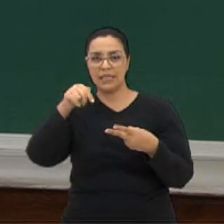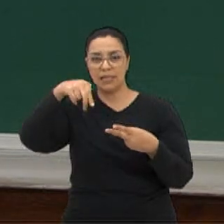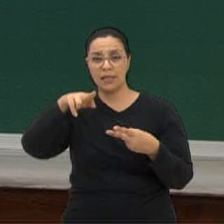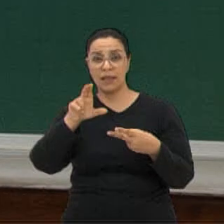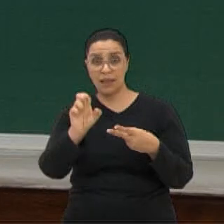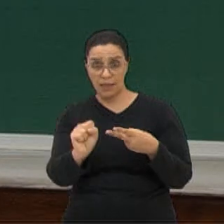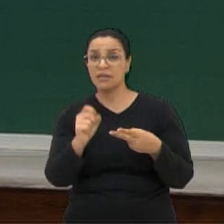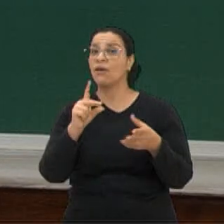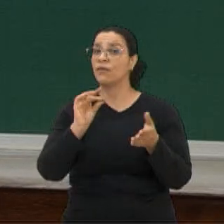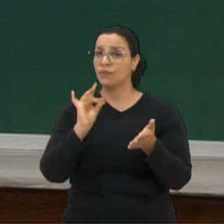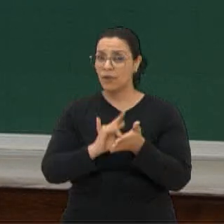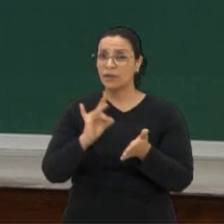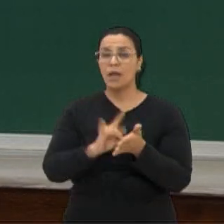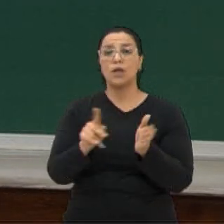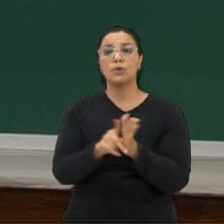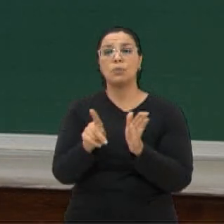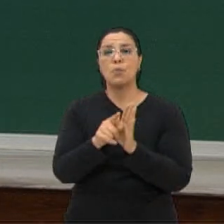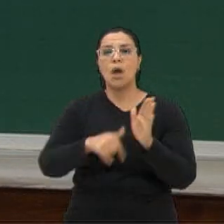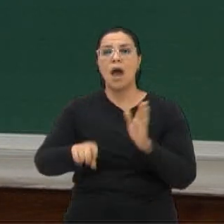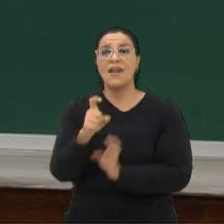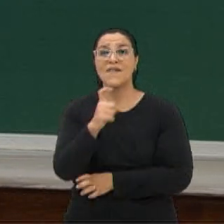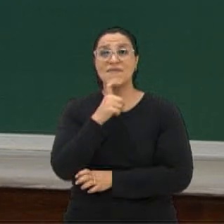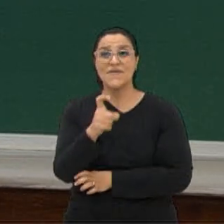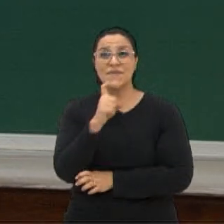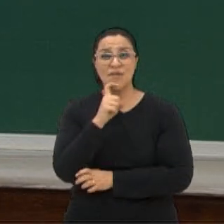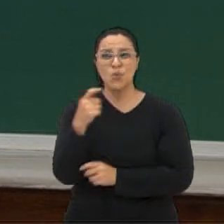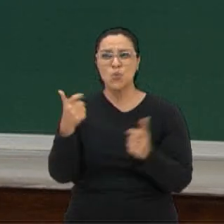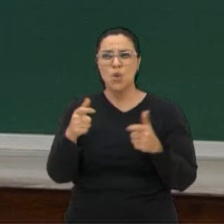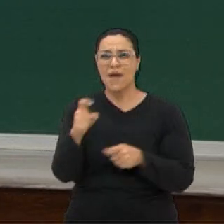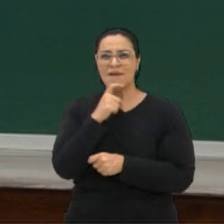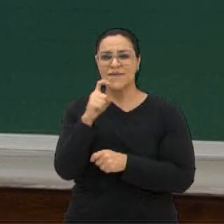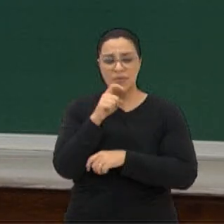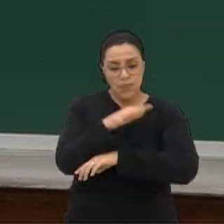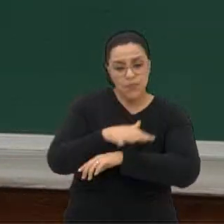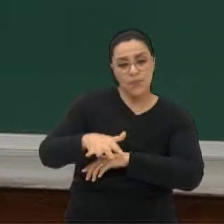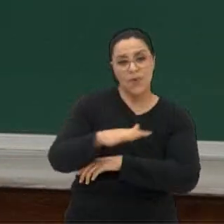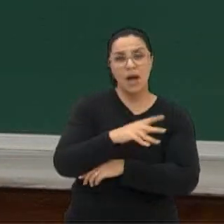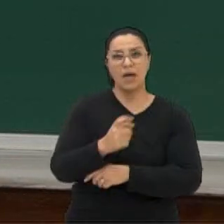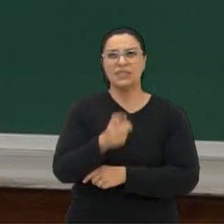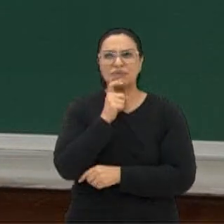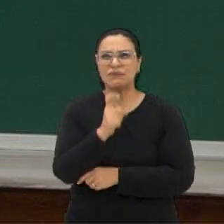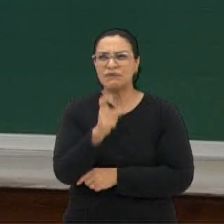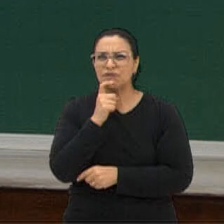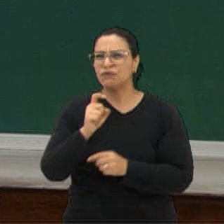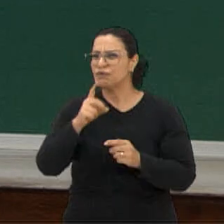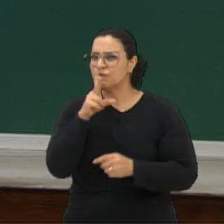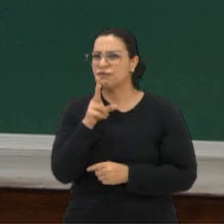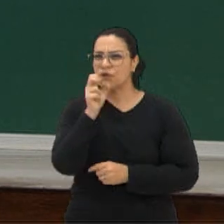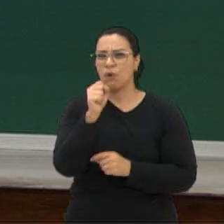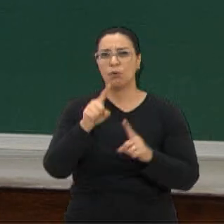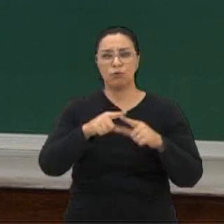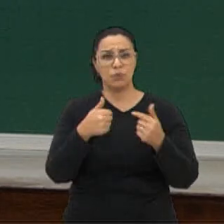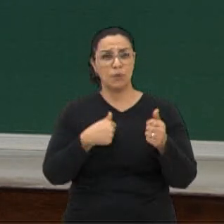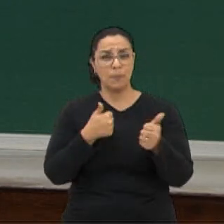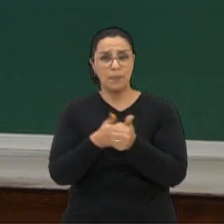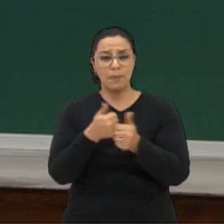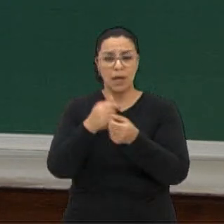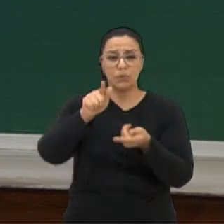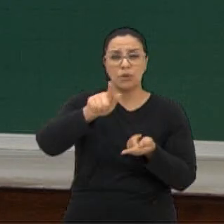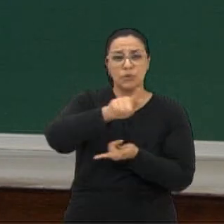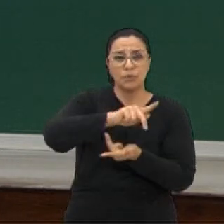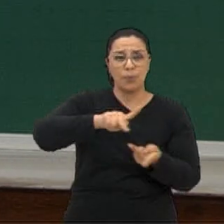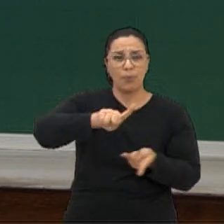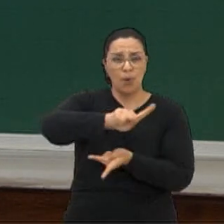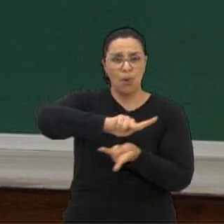tundra, adaptada às baixas temperaturas existentes nas áreas de altas latitudes, ou seja, áreas próximas aos